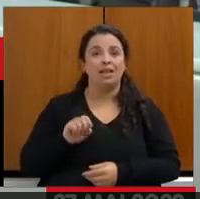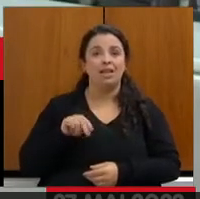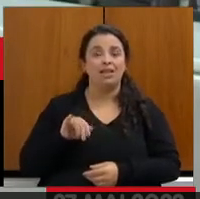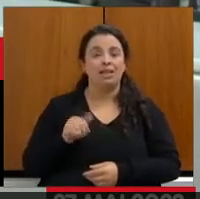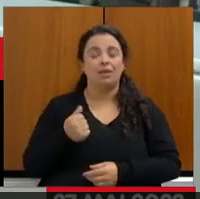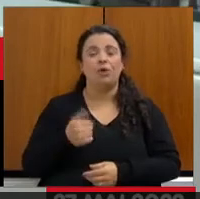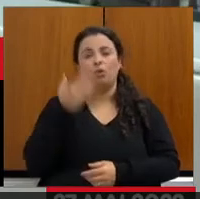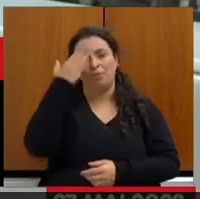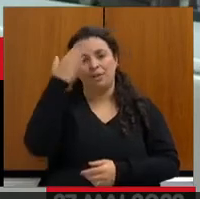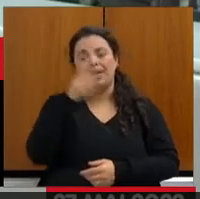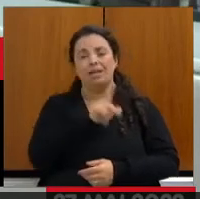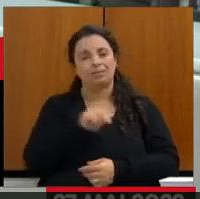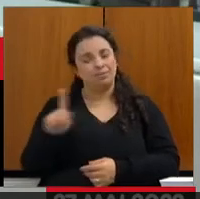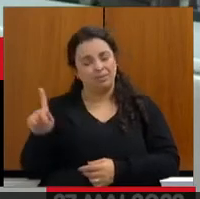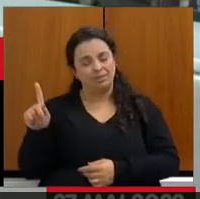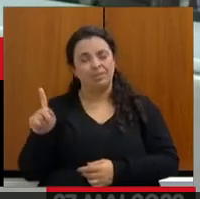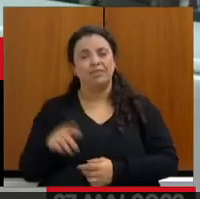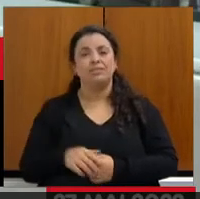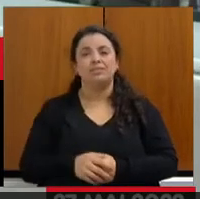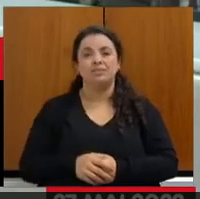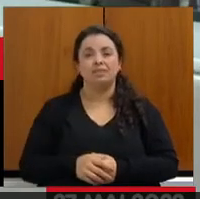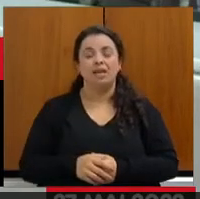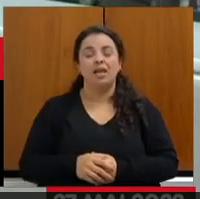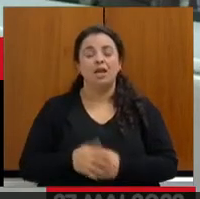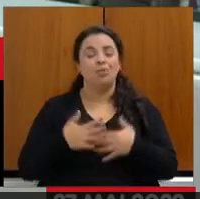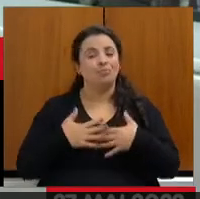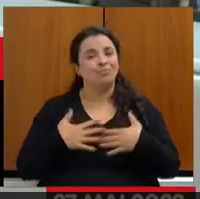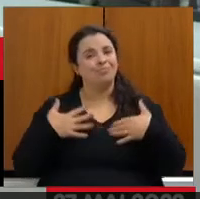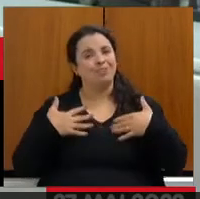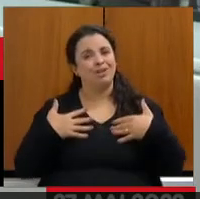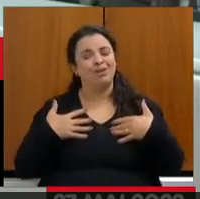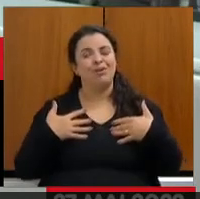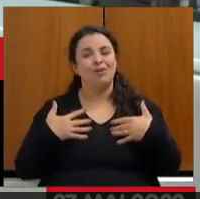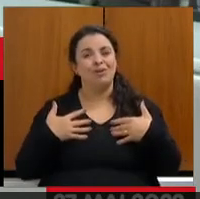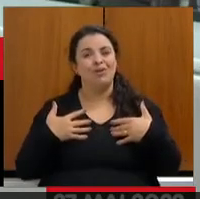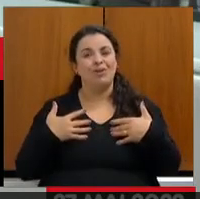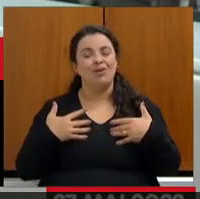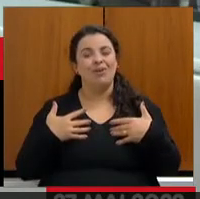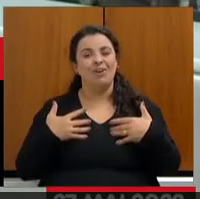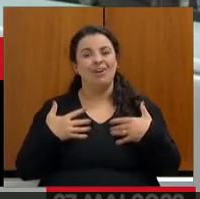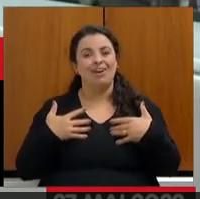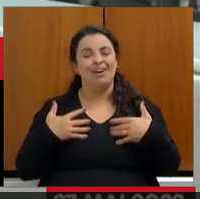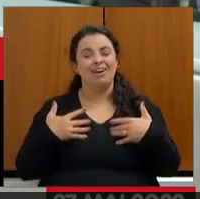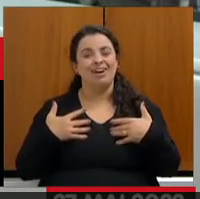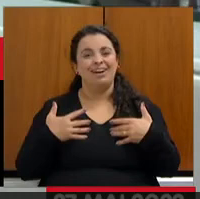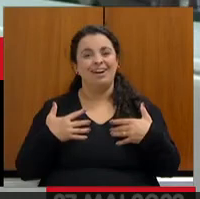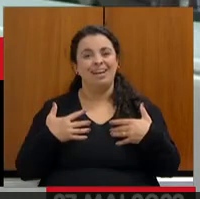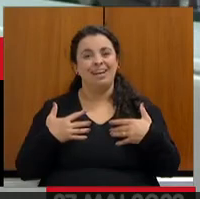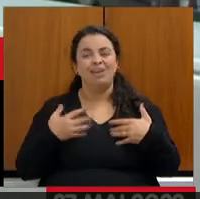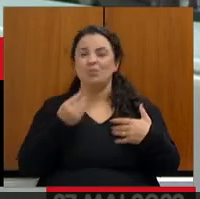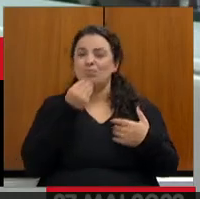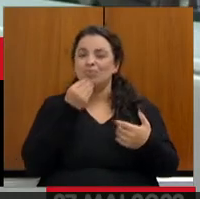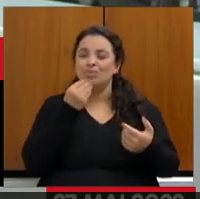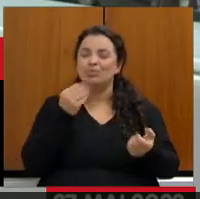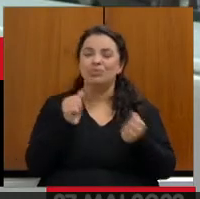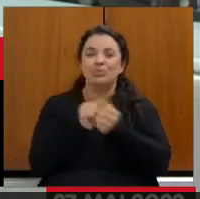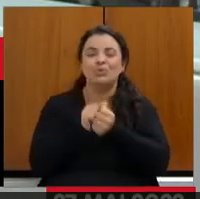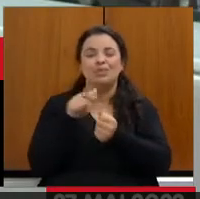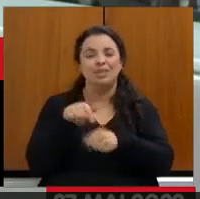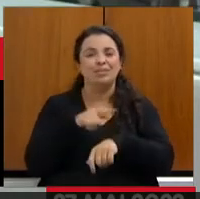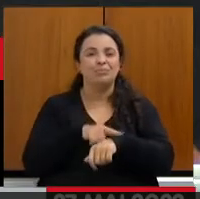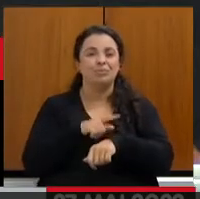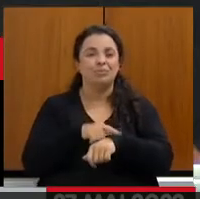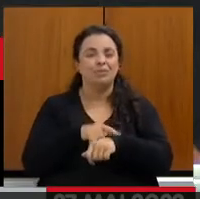presidenta É uma honra né Compartilhar Nossa comissão mas também desse momento que a gente viveu agora a